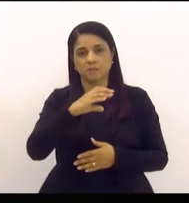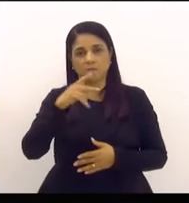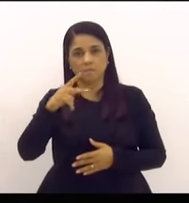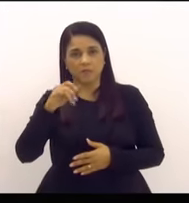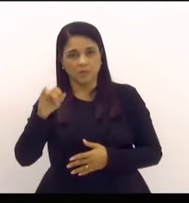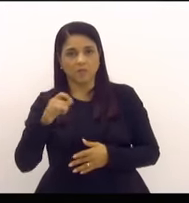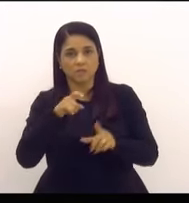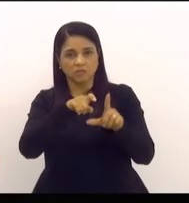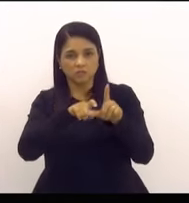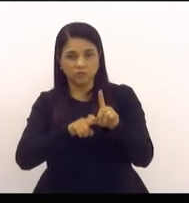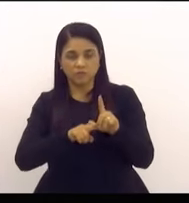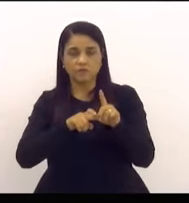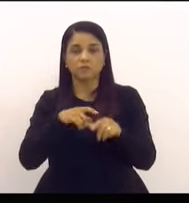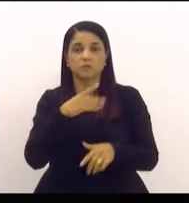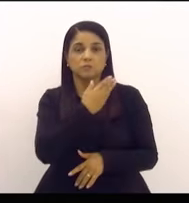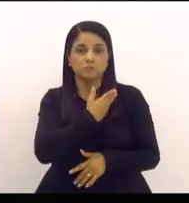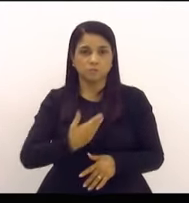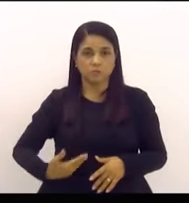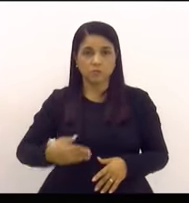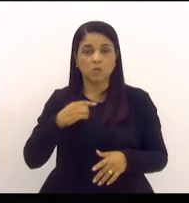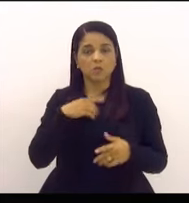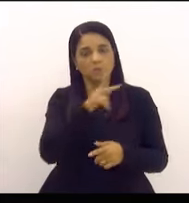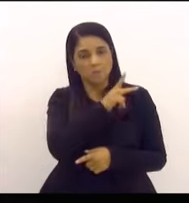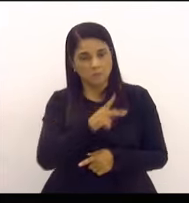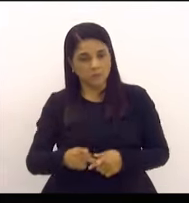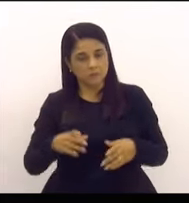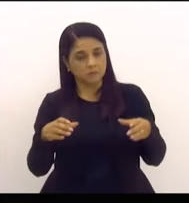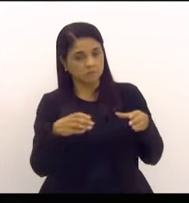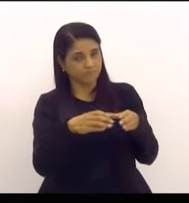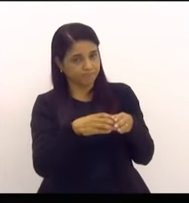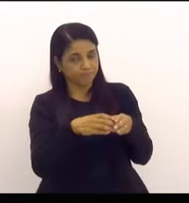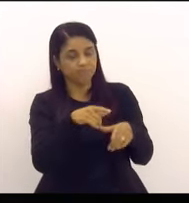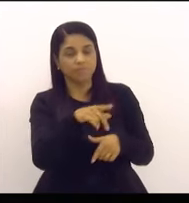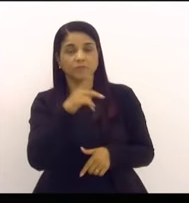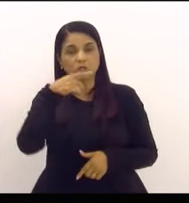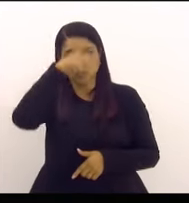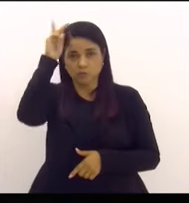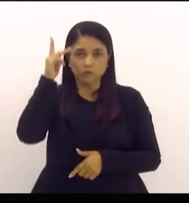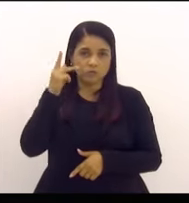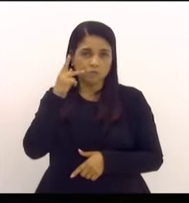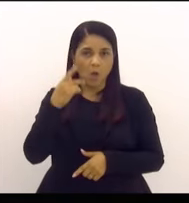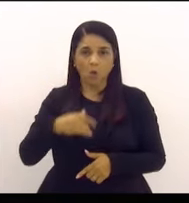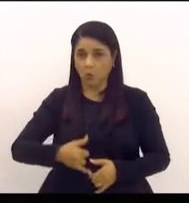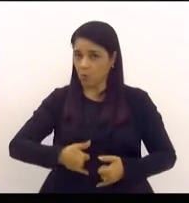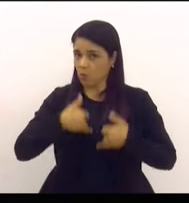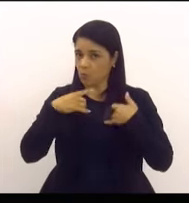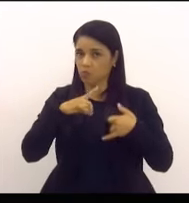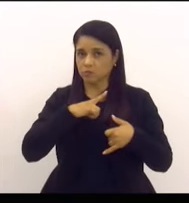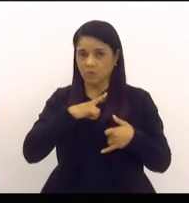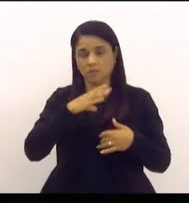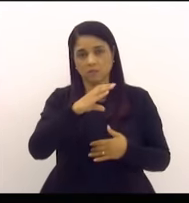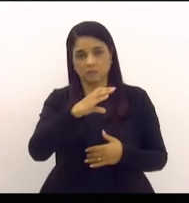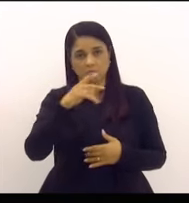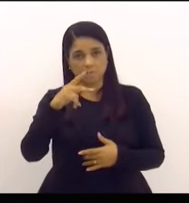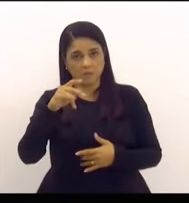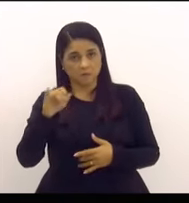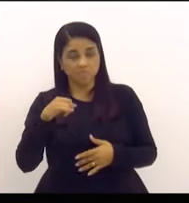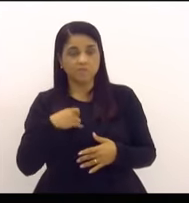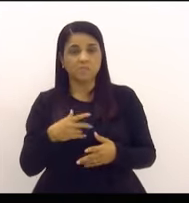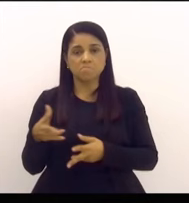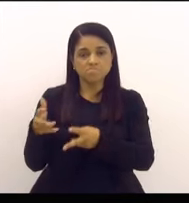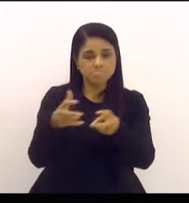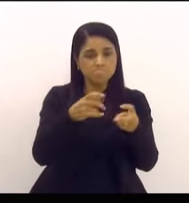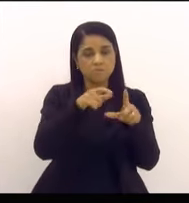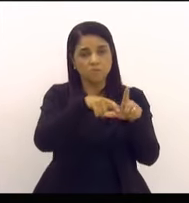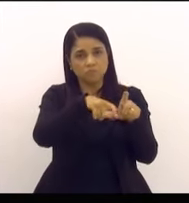passado, tive o orgulho de ser presidida pelo deputado Luiz Paulo nessa CPI e vimos, né, o quanto que o